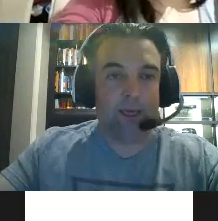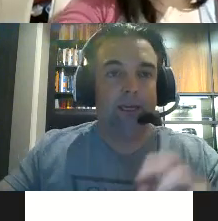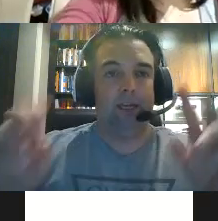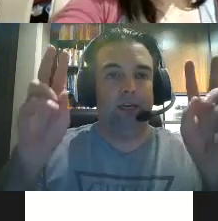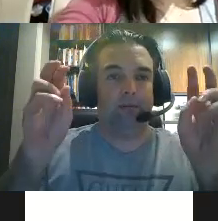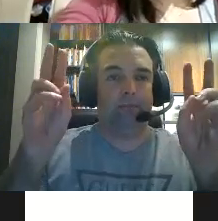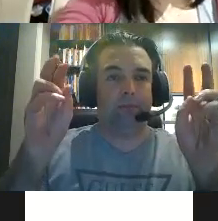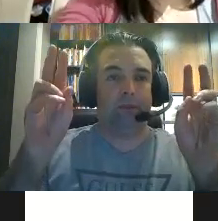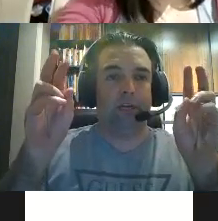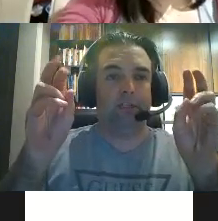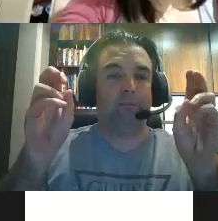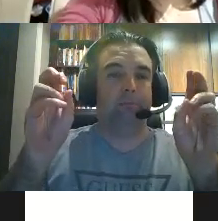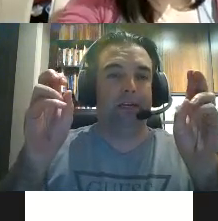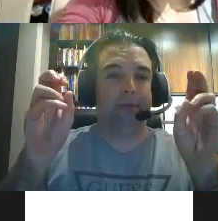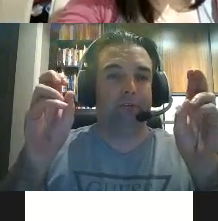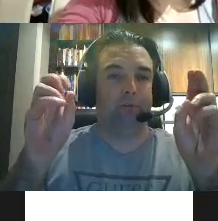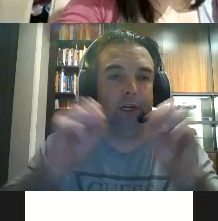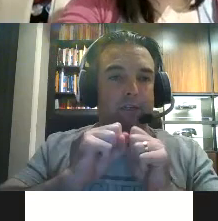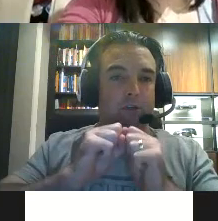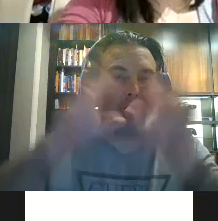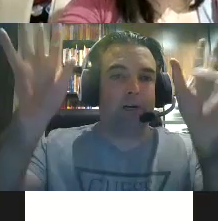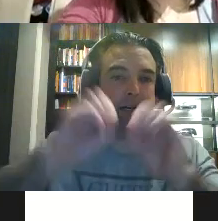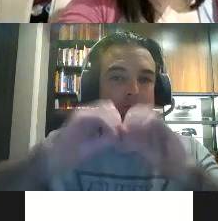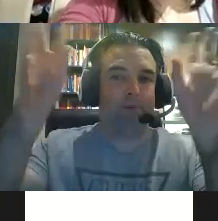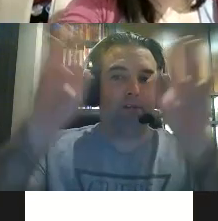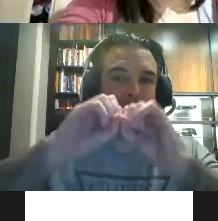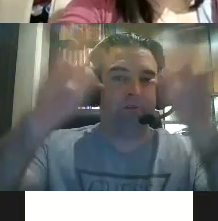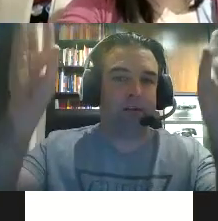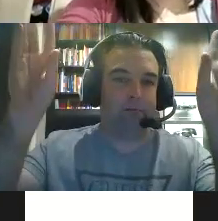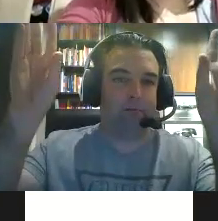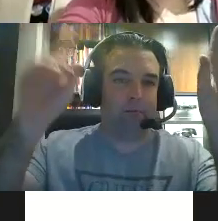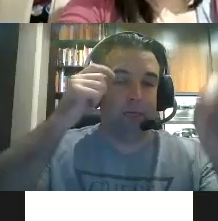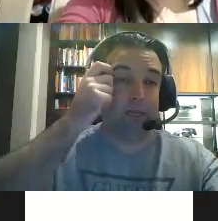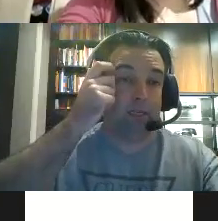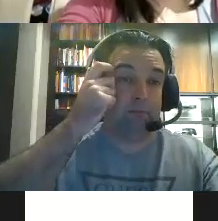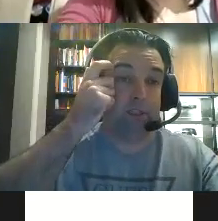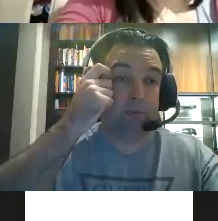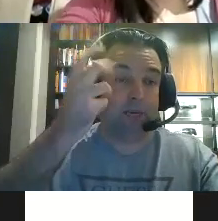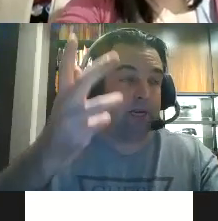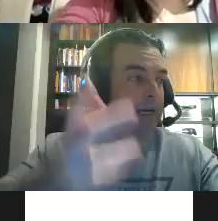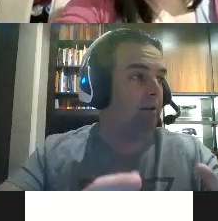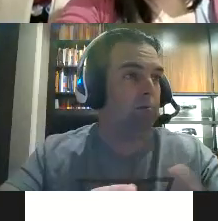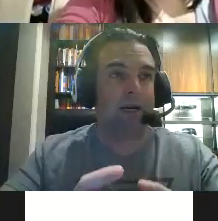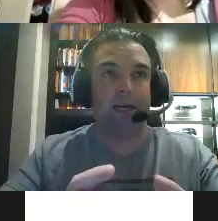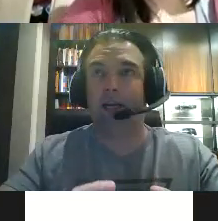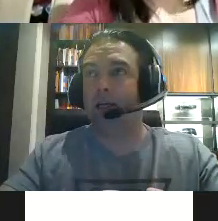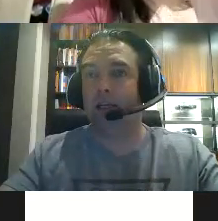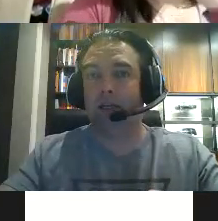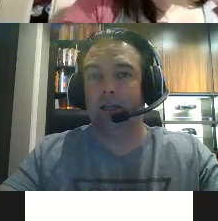quer e transpira pelas folhas, joga a água para a atmosfera. Se vocês pegarem